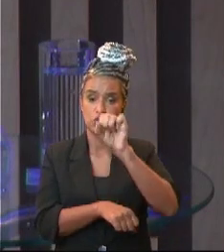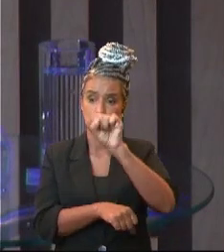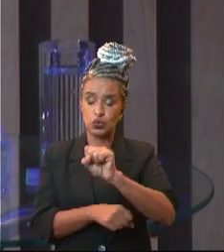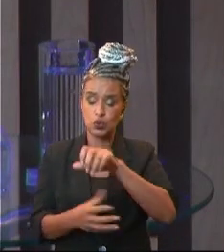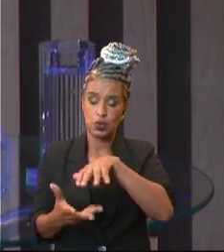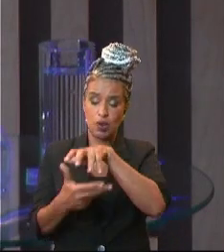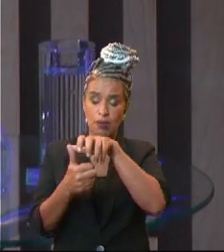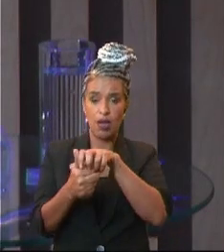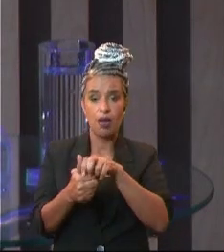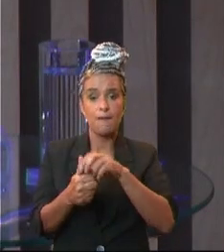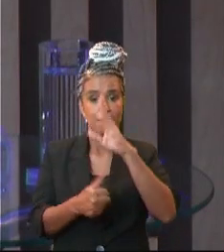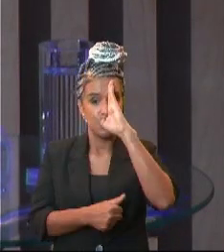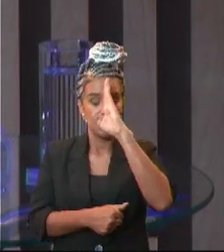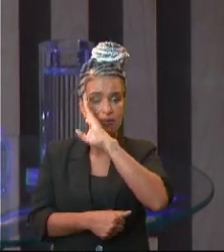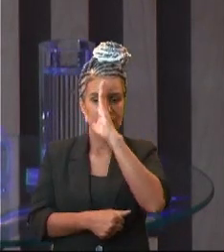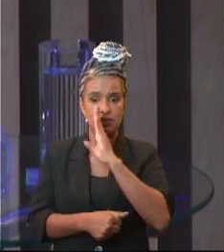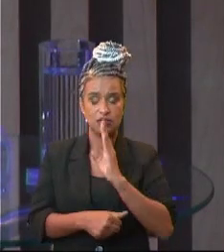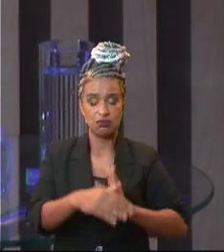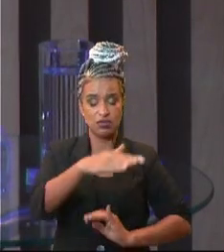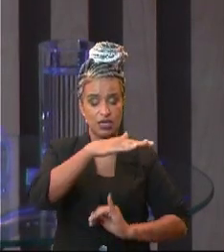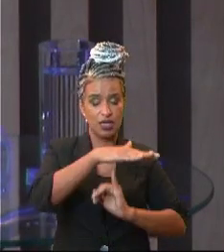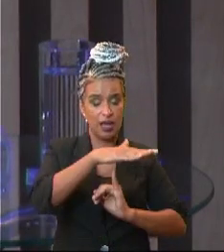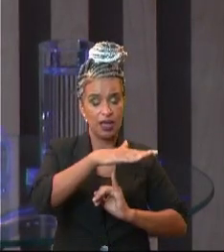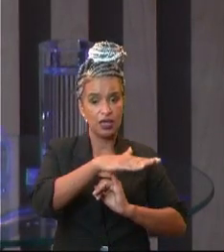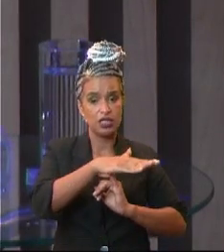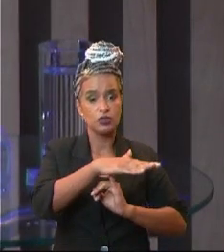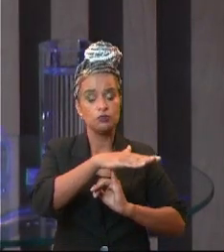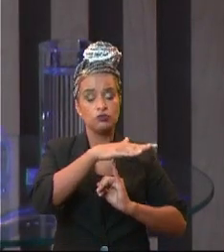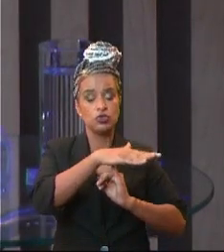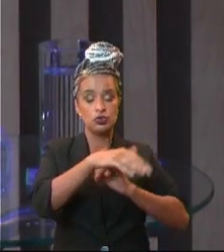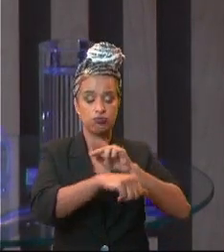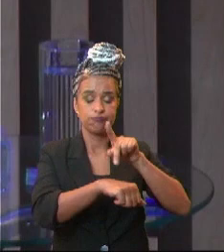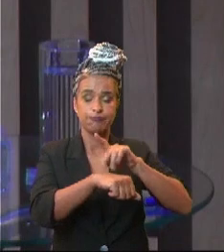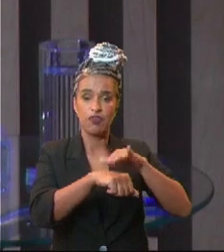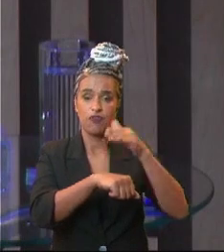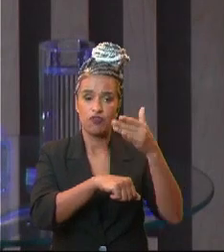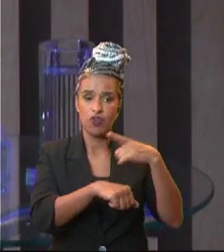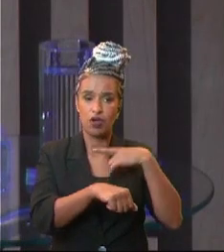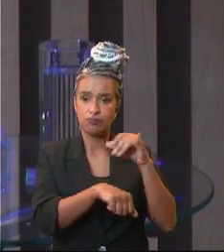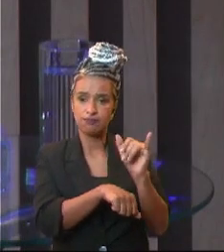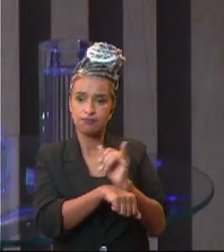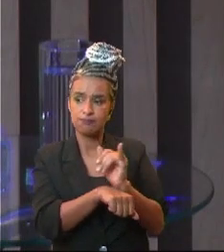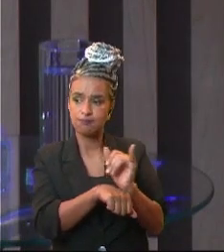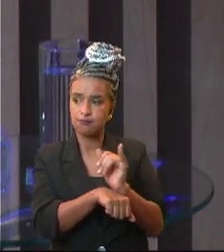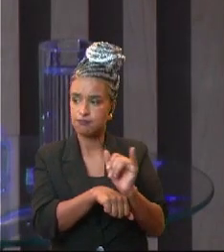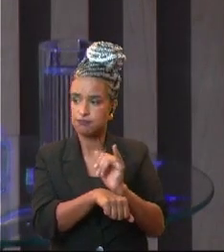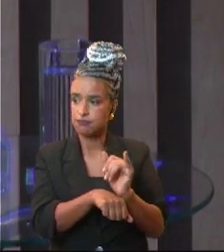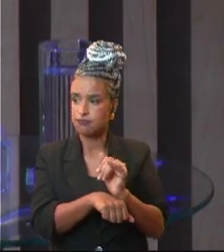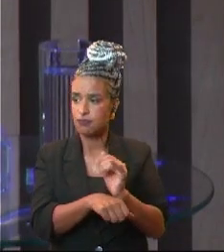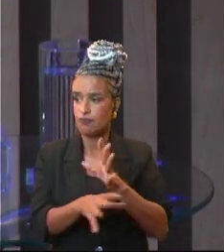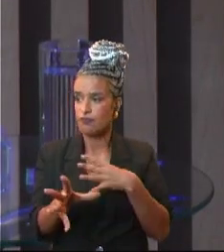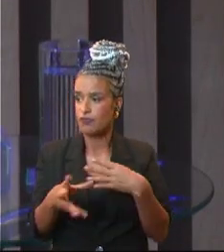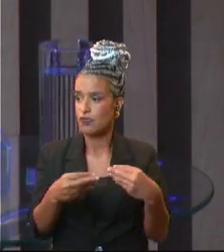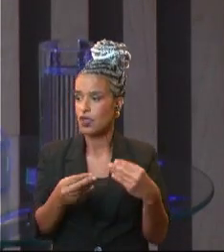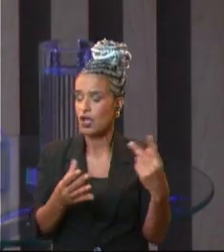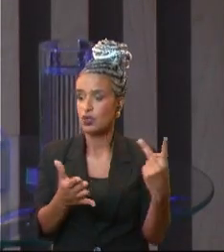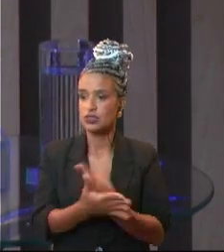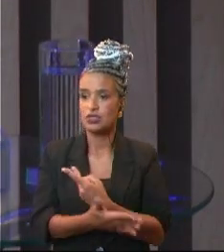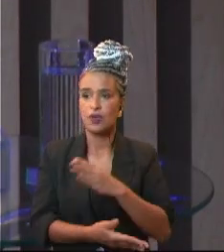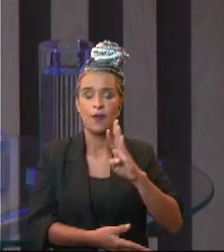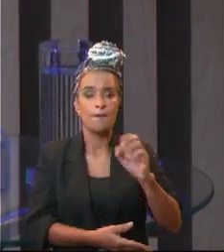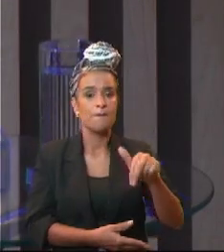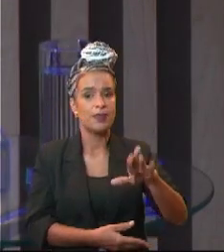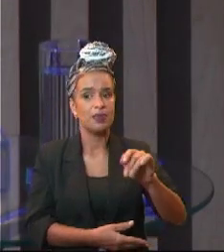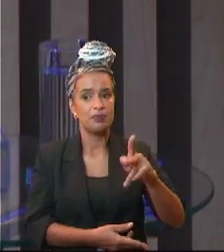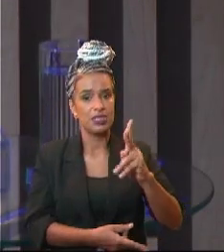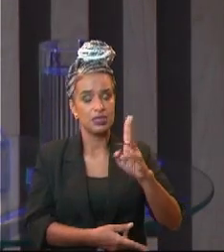nos últimos anos é criar instituições internacionais relativamente alternativas, né? E no caso, foi o que aconteceu com os BRICS